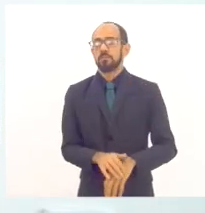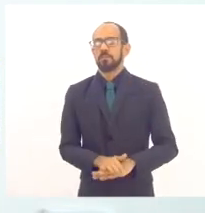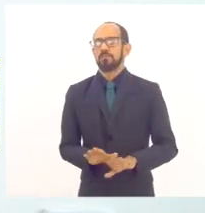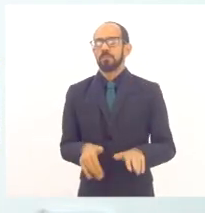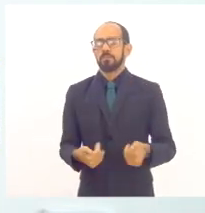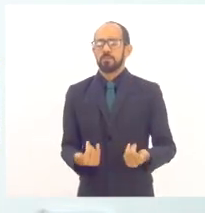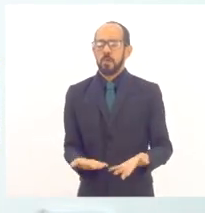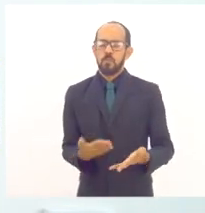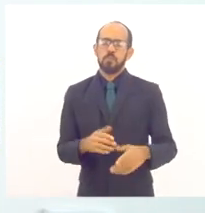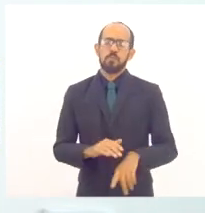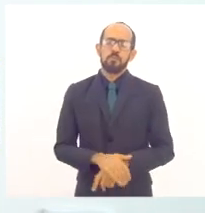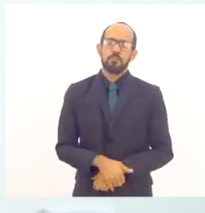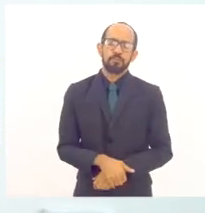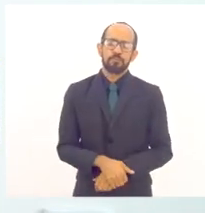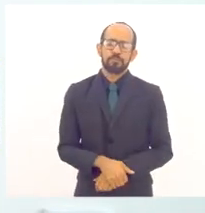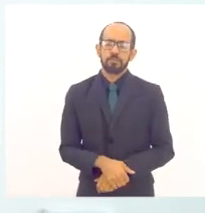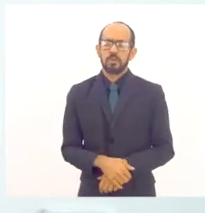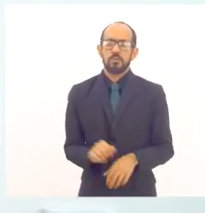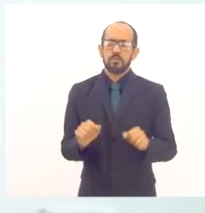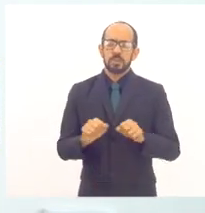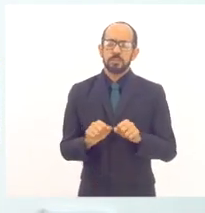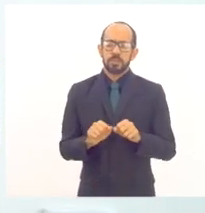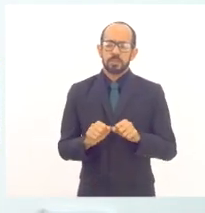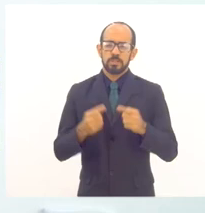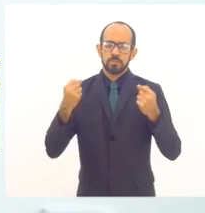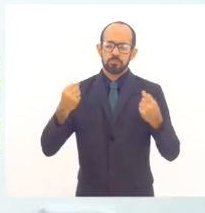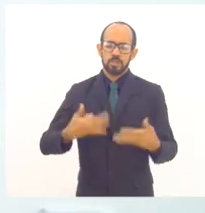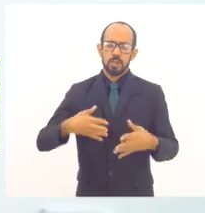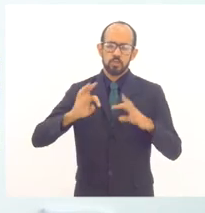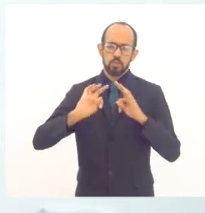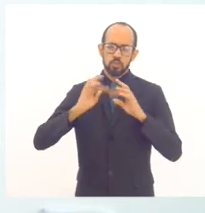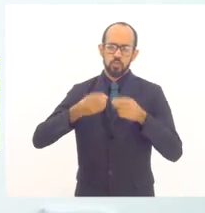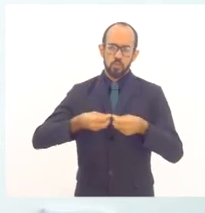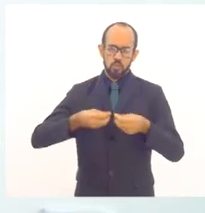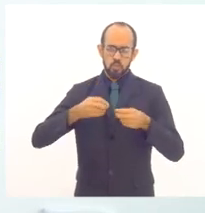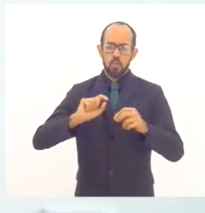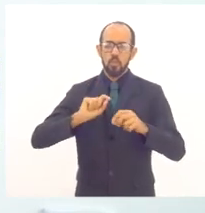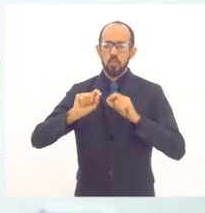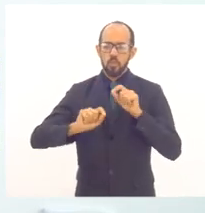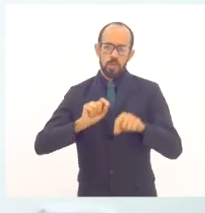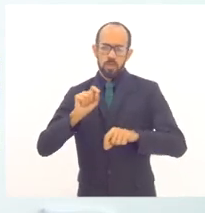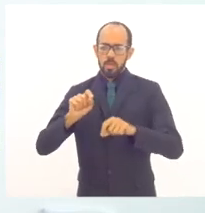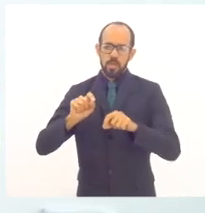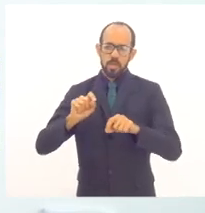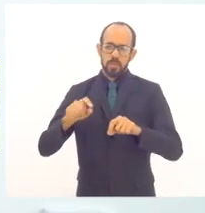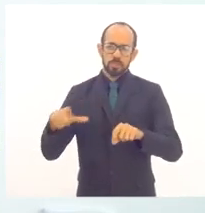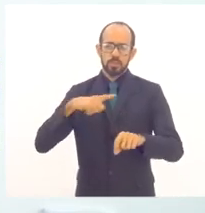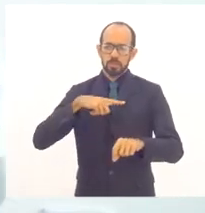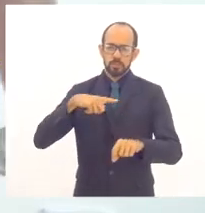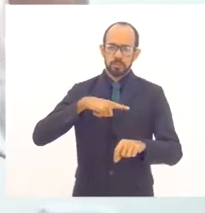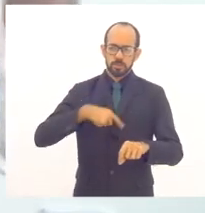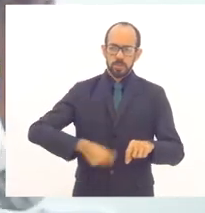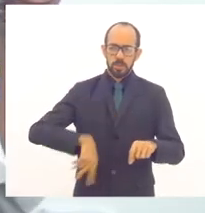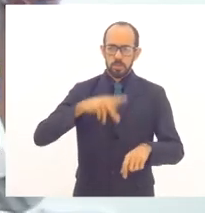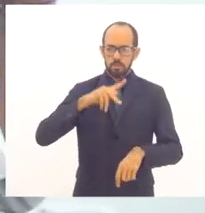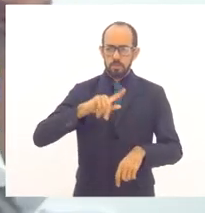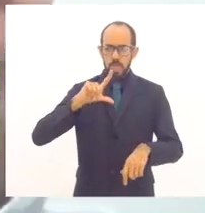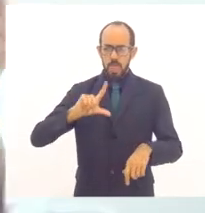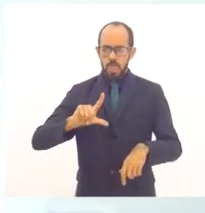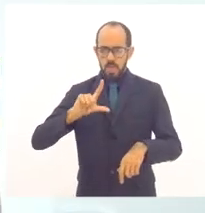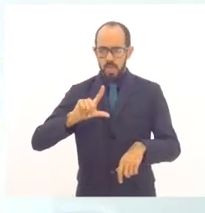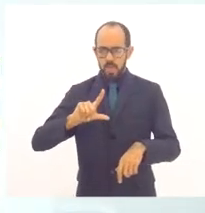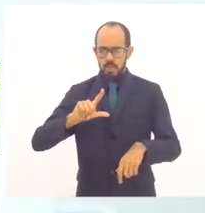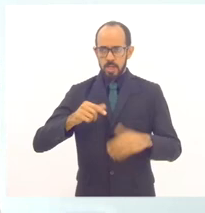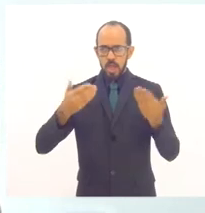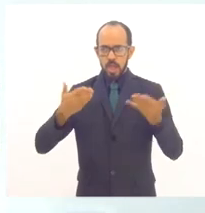bem. Então, fazendo esses esclarecimentos todos, então nós temos um projeto de lei,